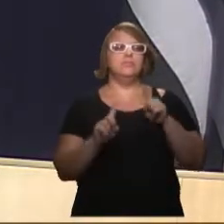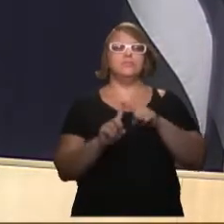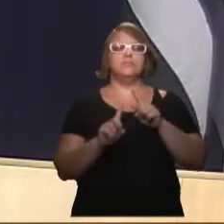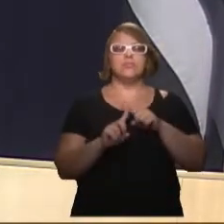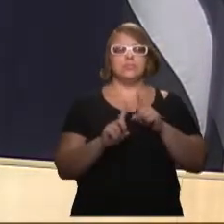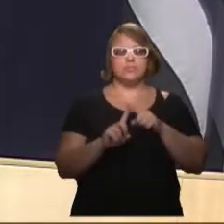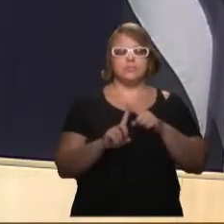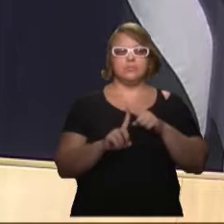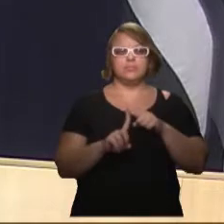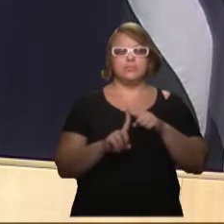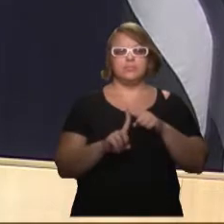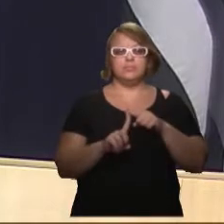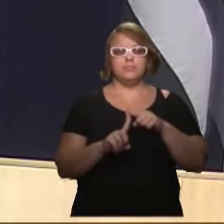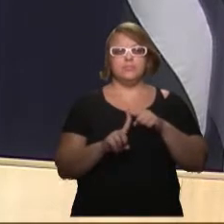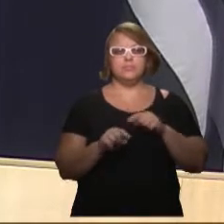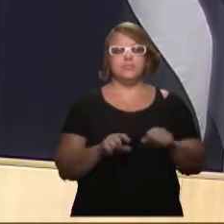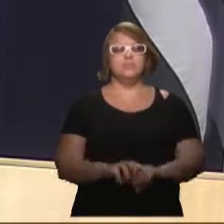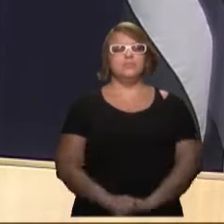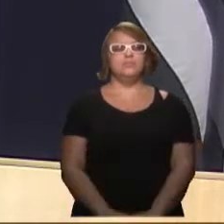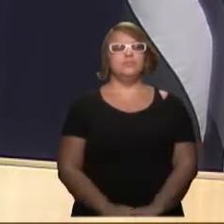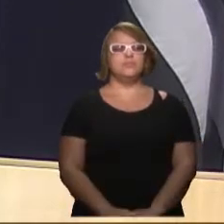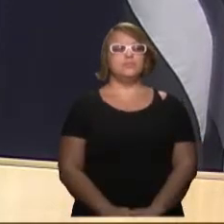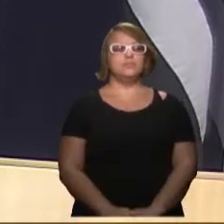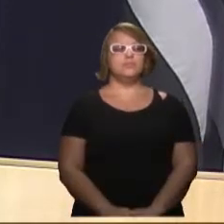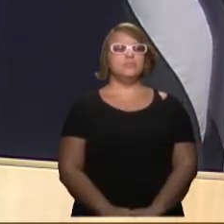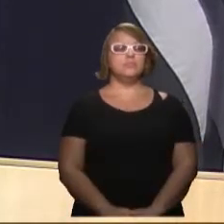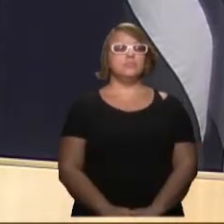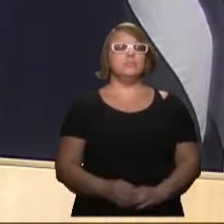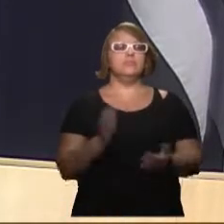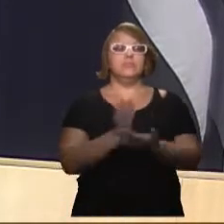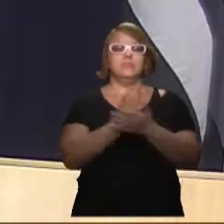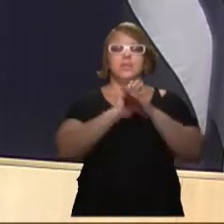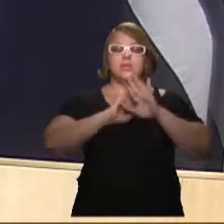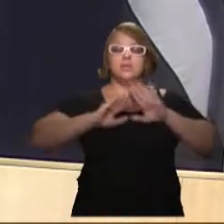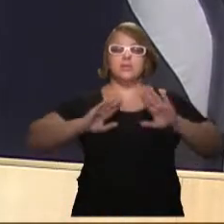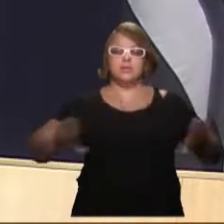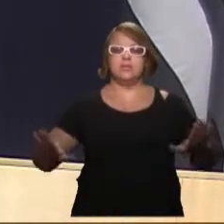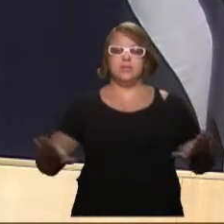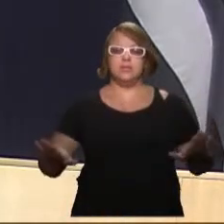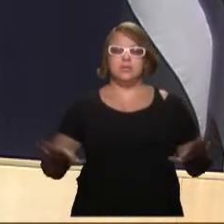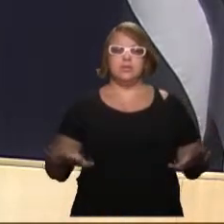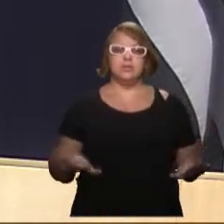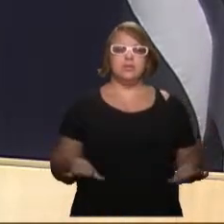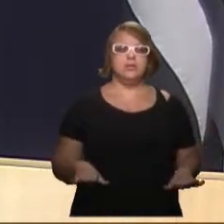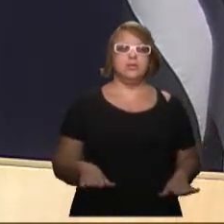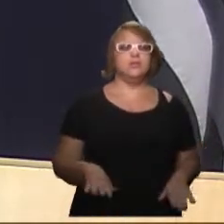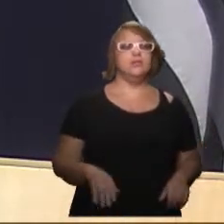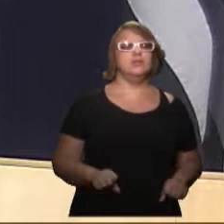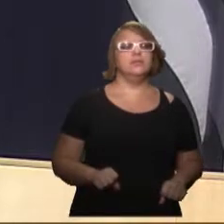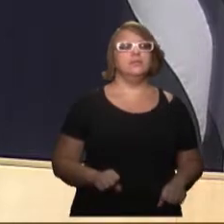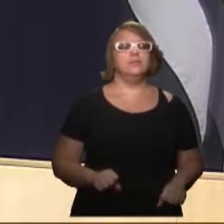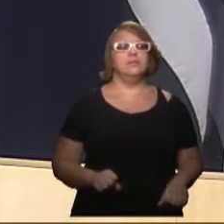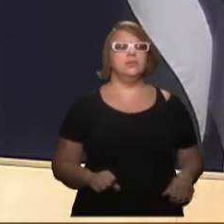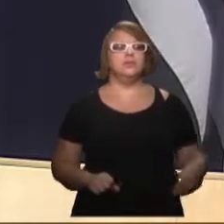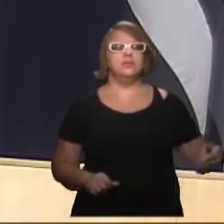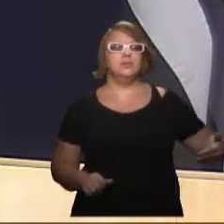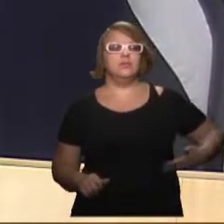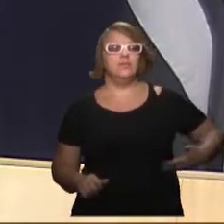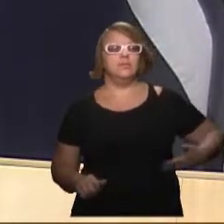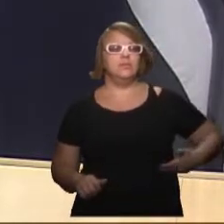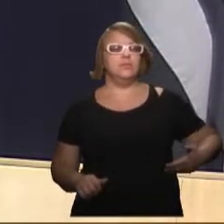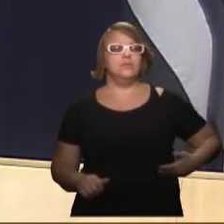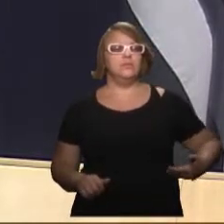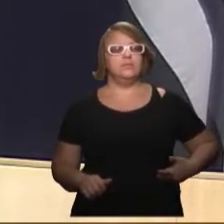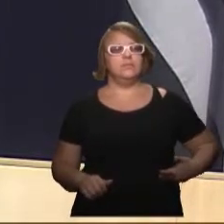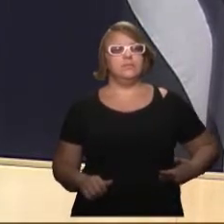vereador Luizinho. O primeiro dele é acabar com a fome e com a miséria. Nós estamos investindo fortemente e foi esse debate